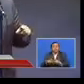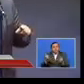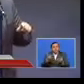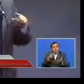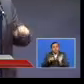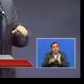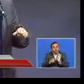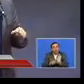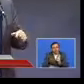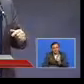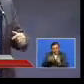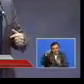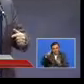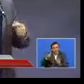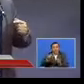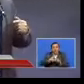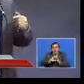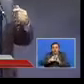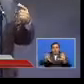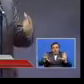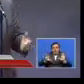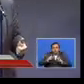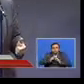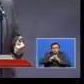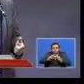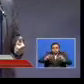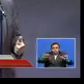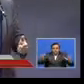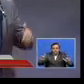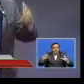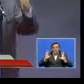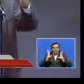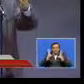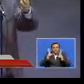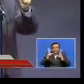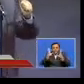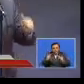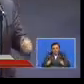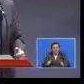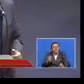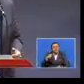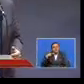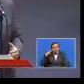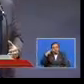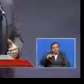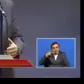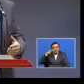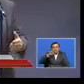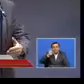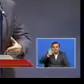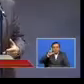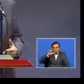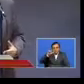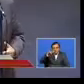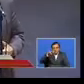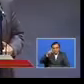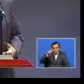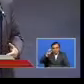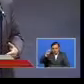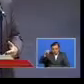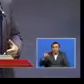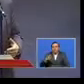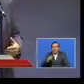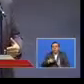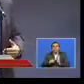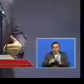garantir, primeiro, é a liberdade de expressão de todos. Aqui o vereador Floriano Pêssaro mostrou bem de que lado ele